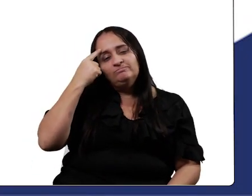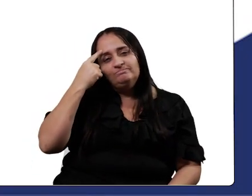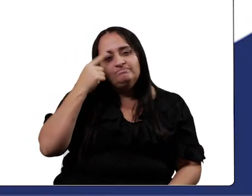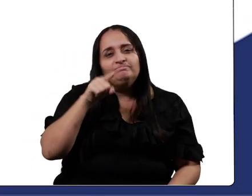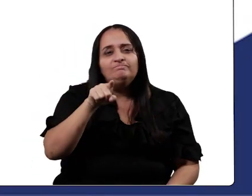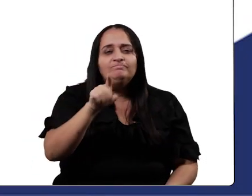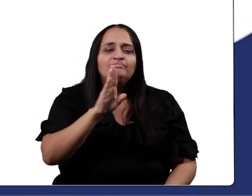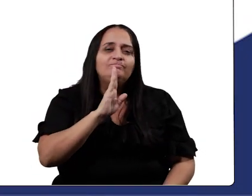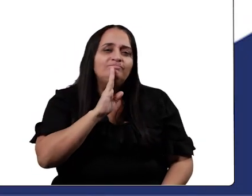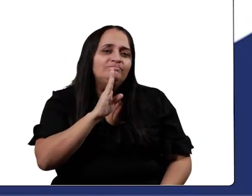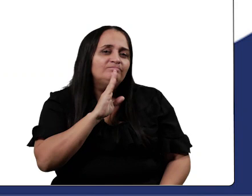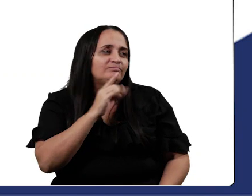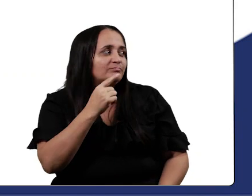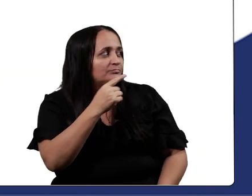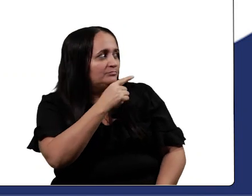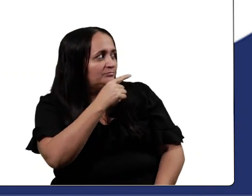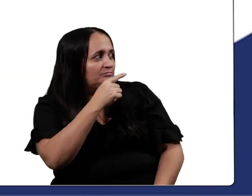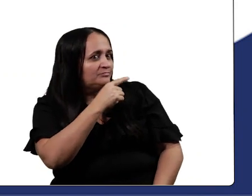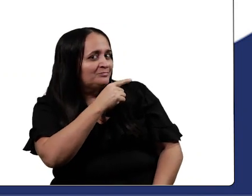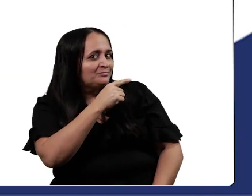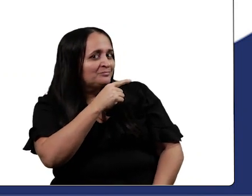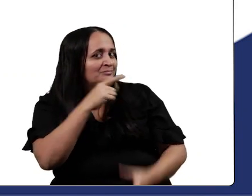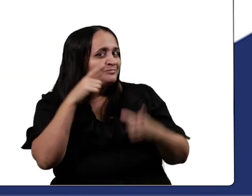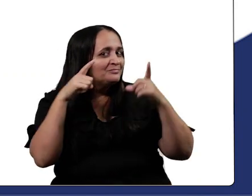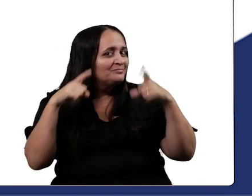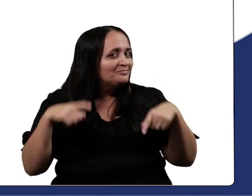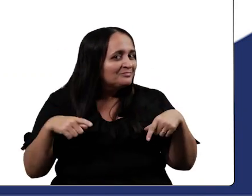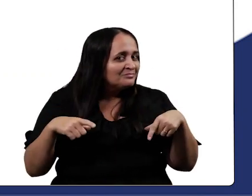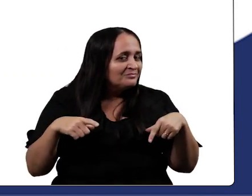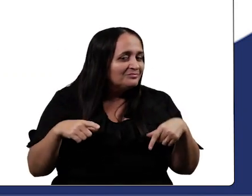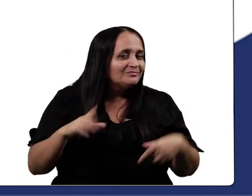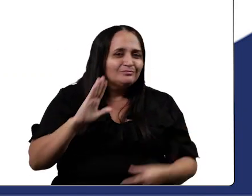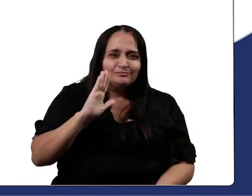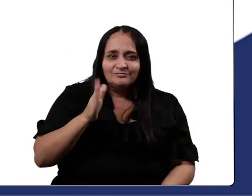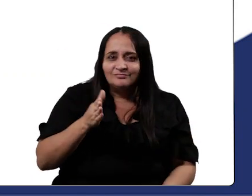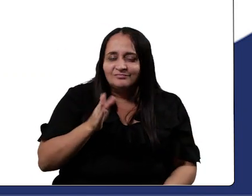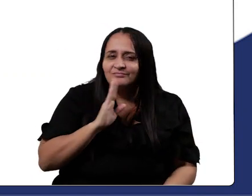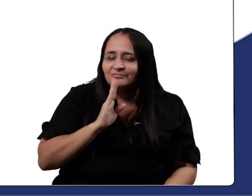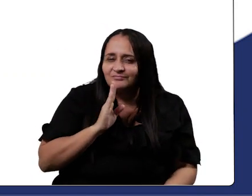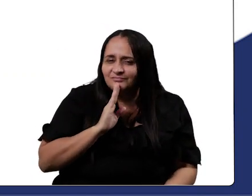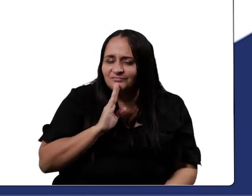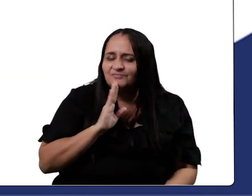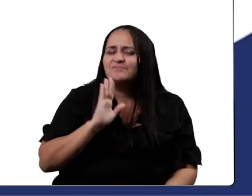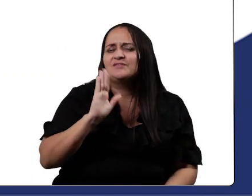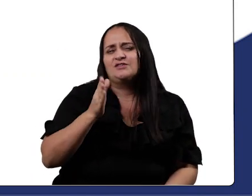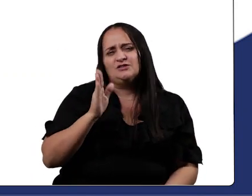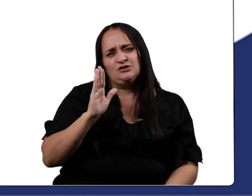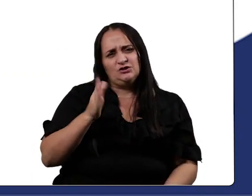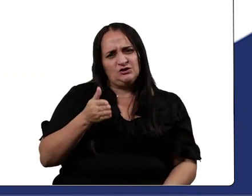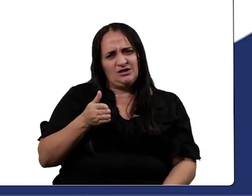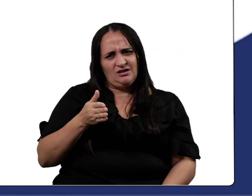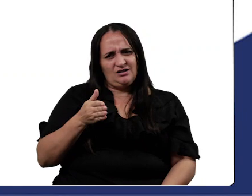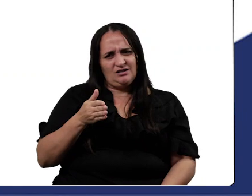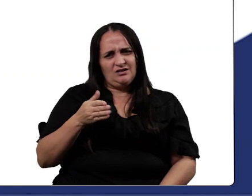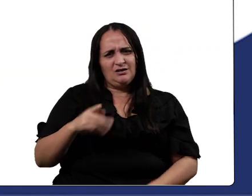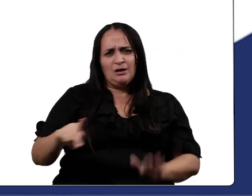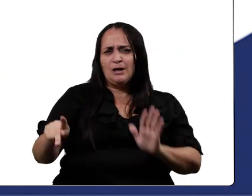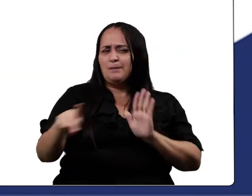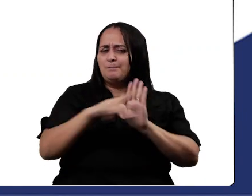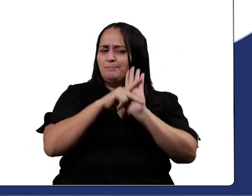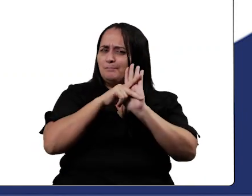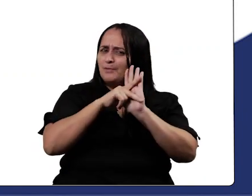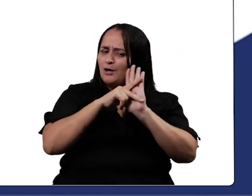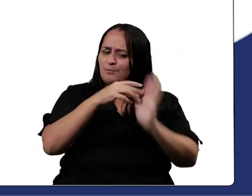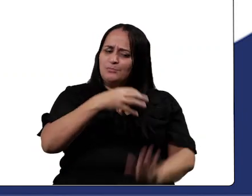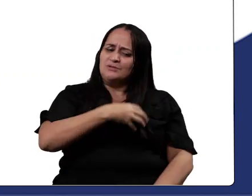vocês já conhecem esse lugar? Já ouviram falar, com certeza, porque é patrimônio da humanidade, né? O